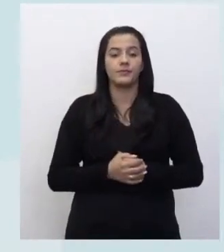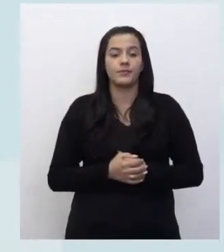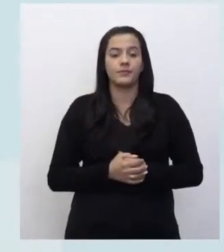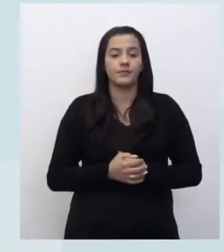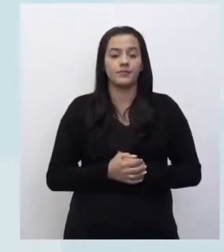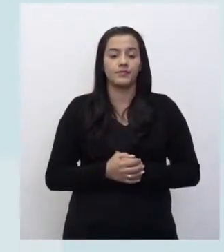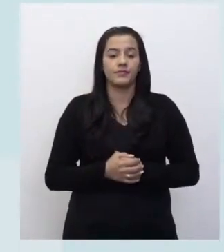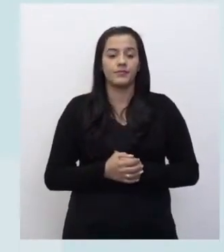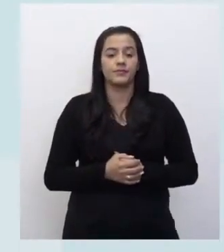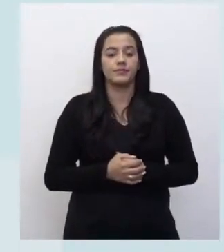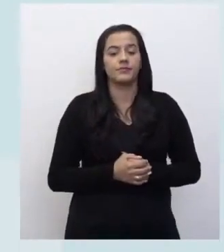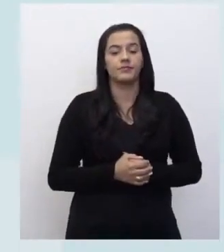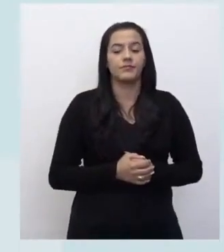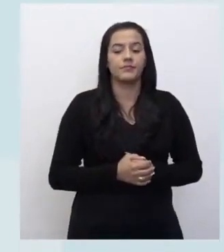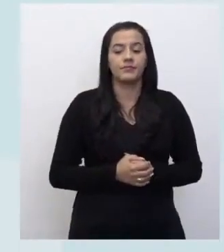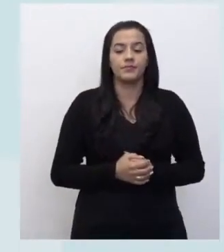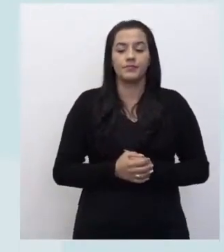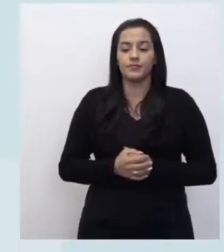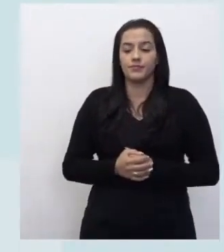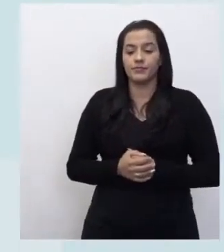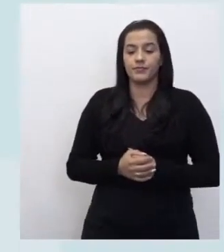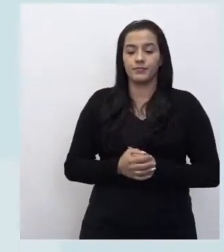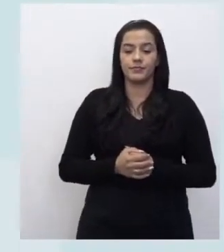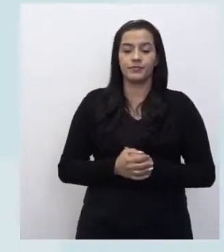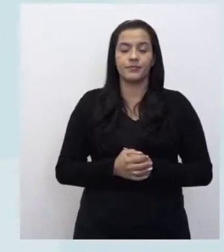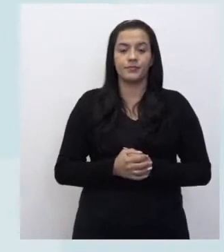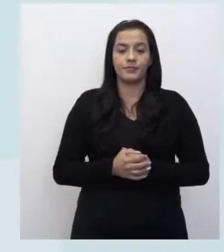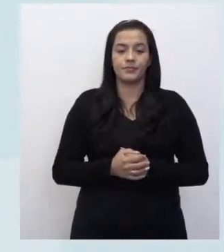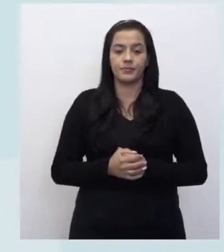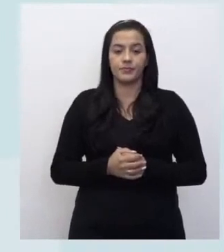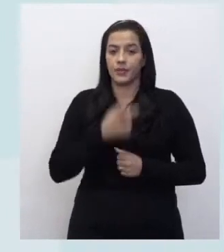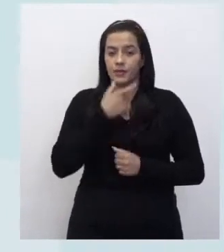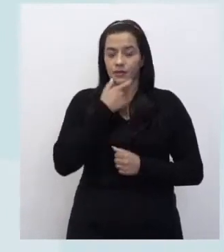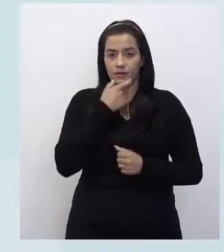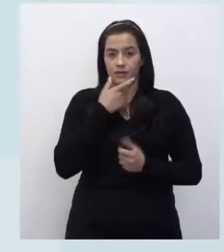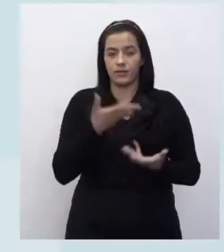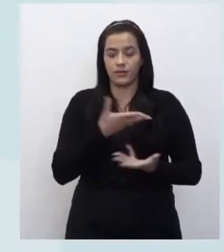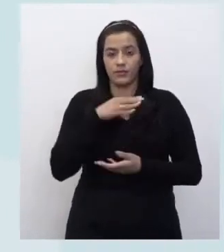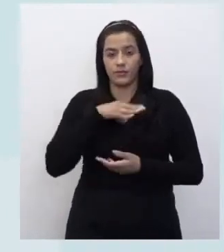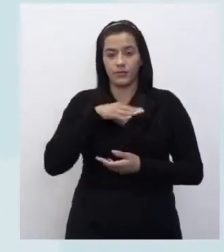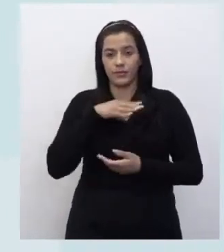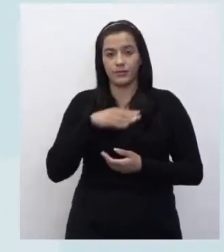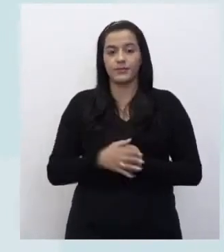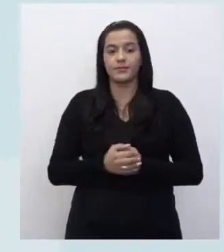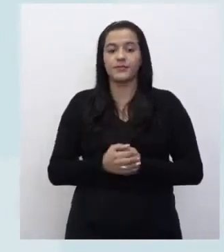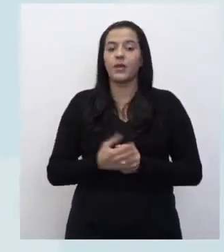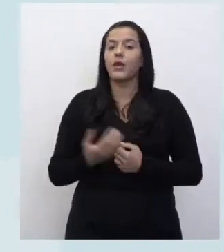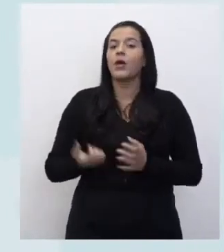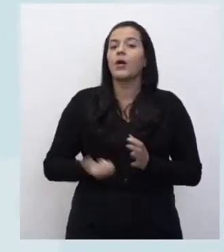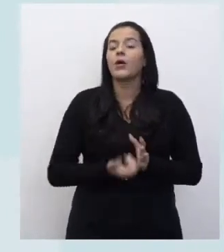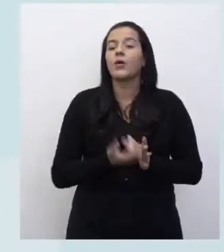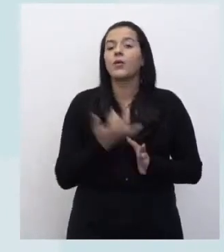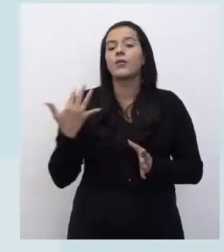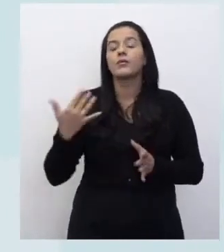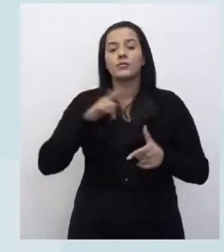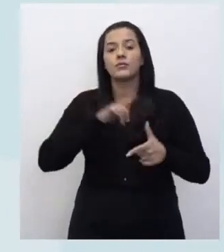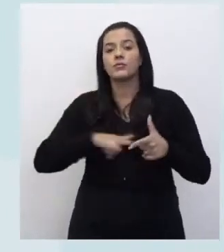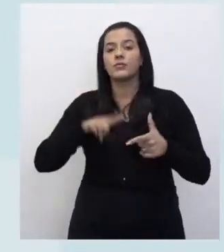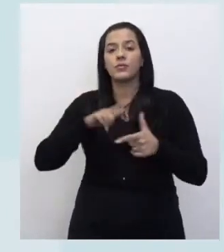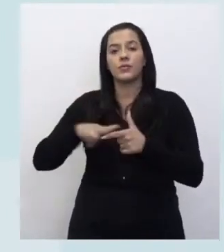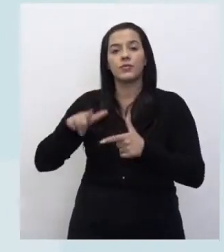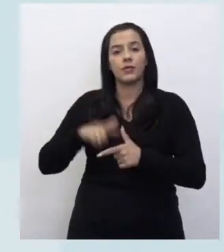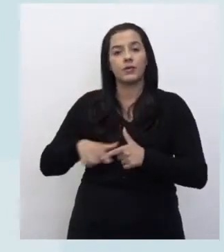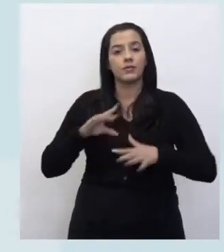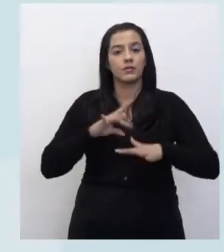of the problems that social media websites and apps might cause? Na sua opinião, quais são os problemas que as